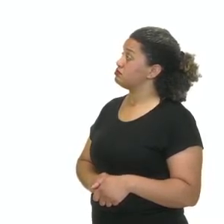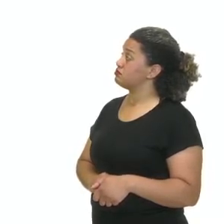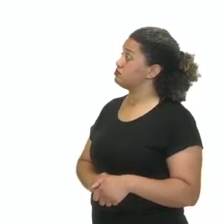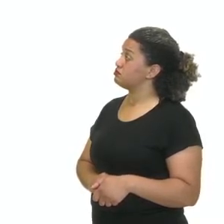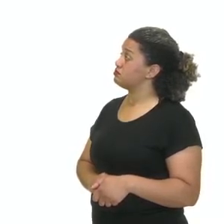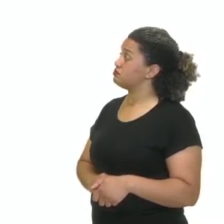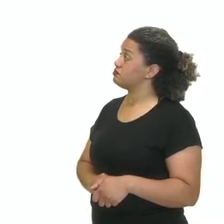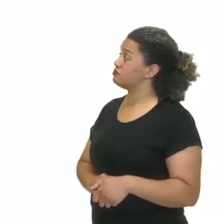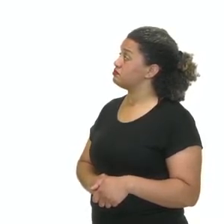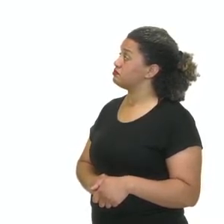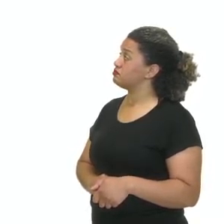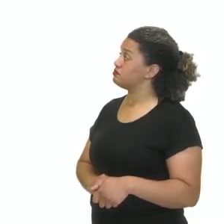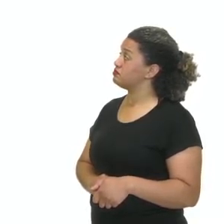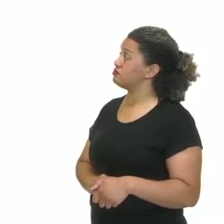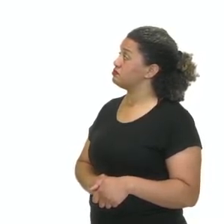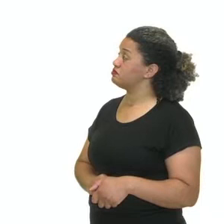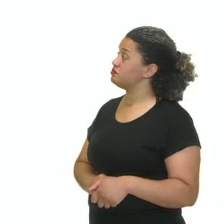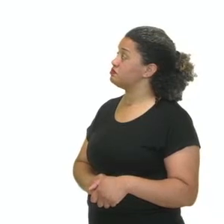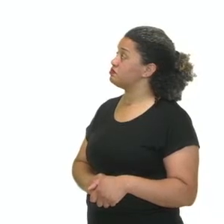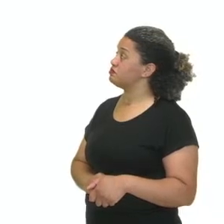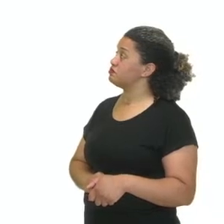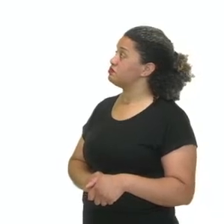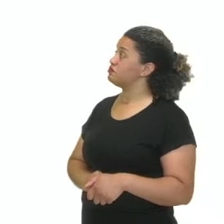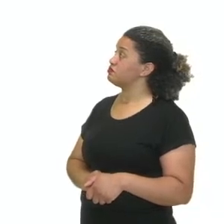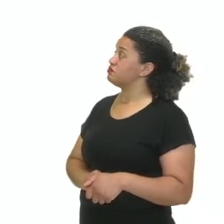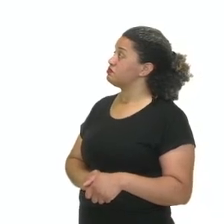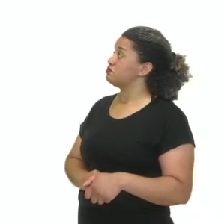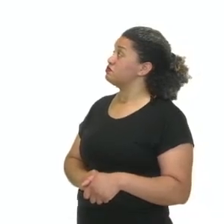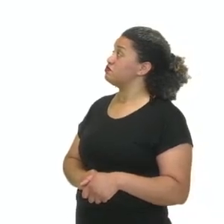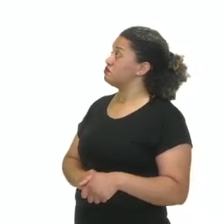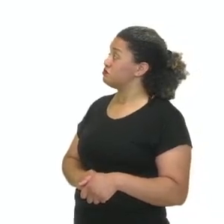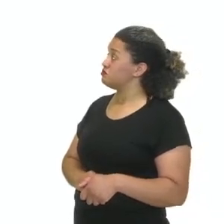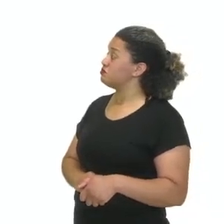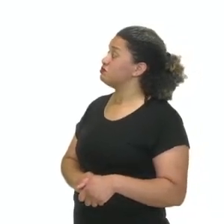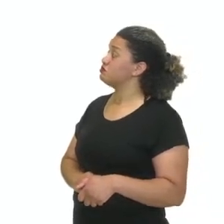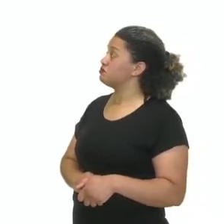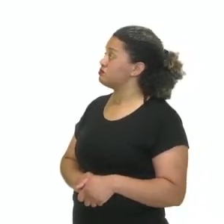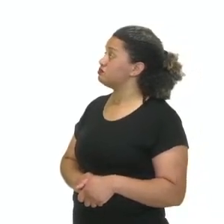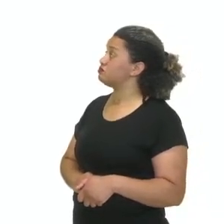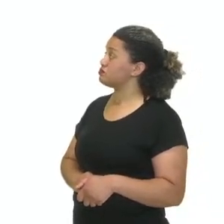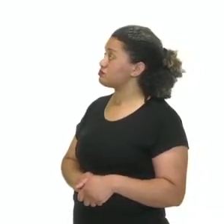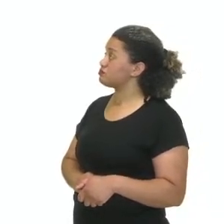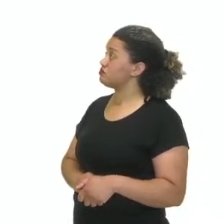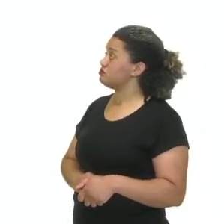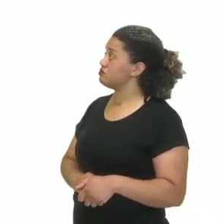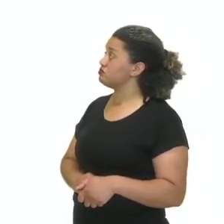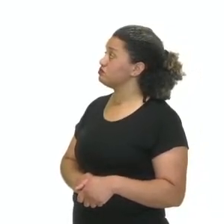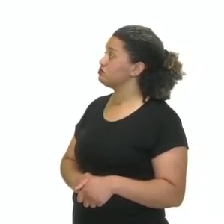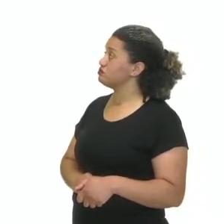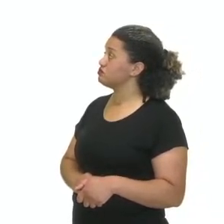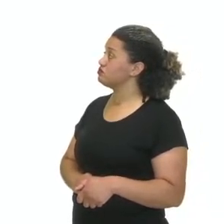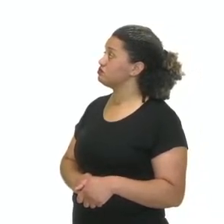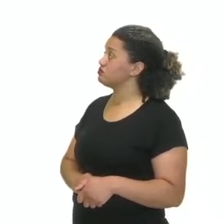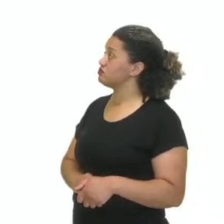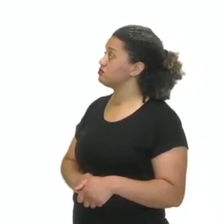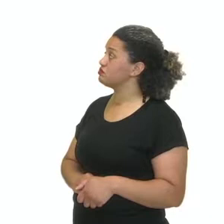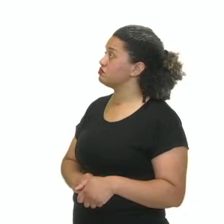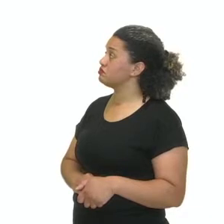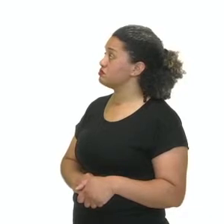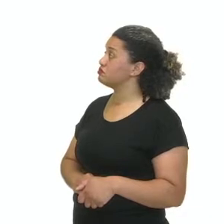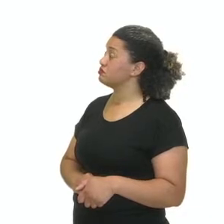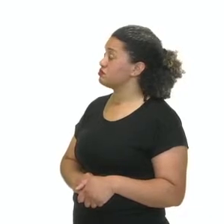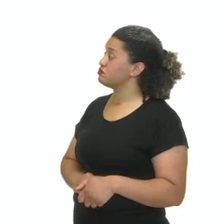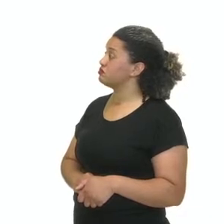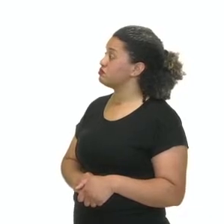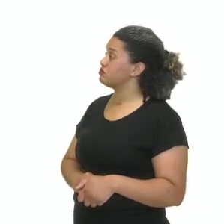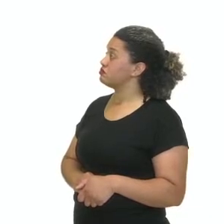é composta por materiais de todo tipo, como plástico, vidro, alumínio, papel, tecidos, como roupas velhas,